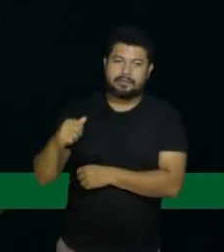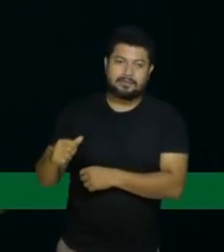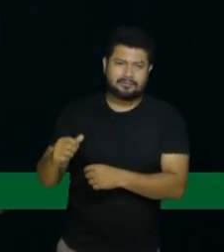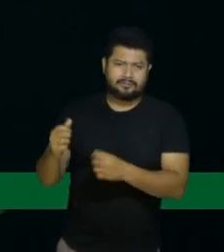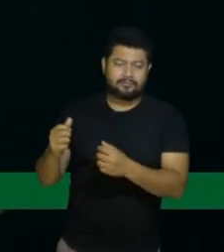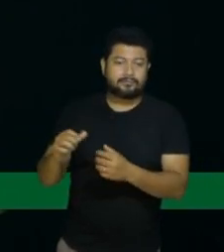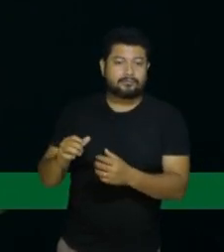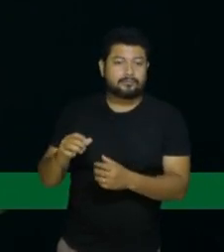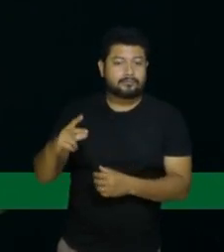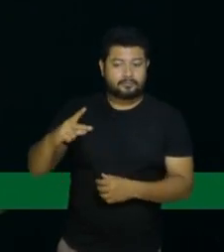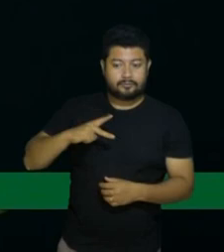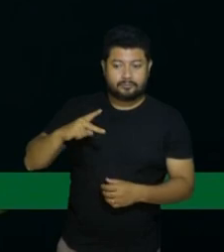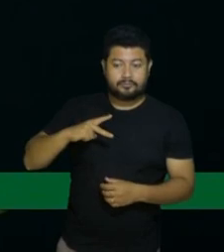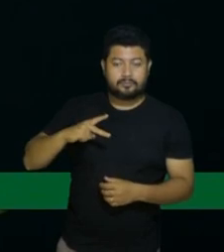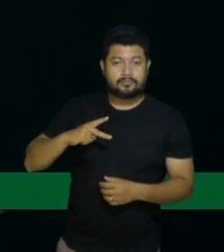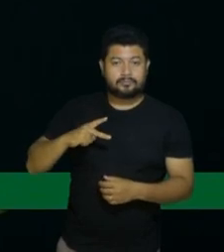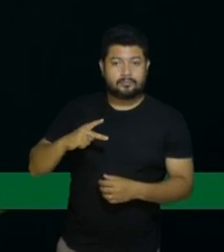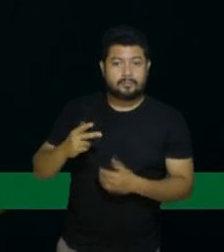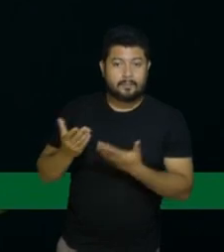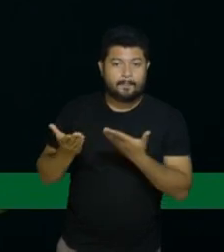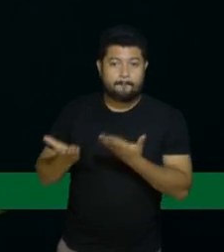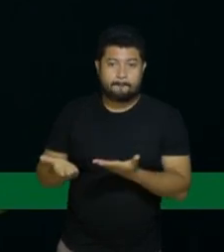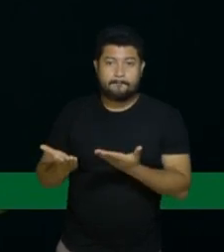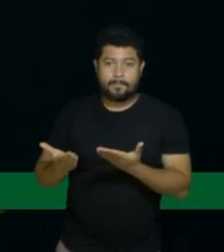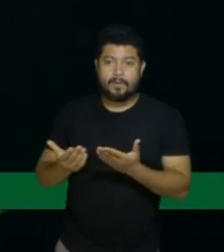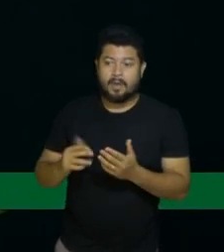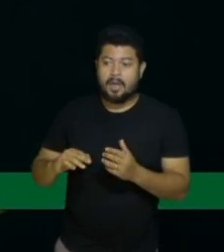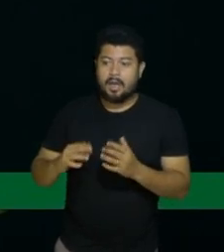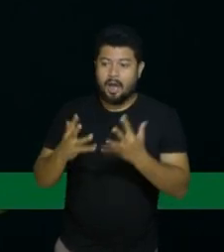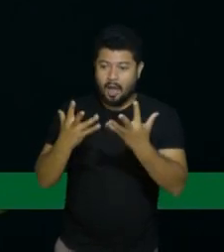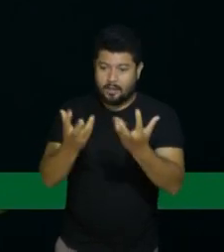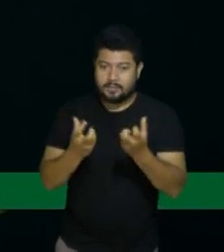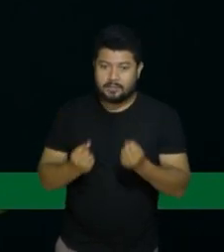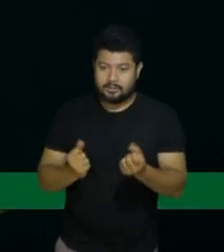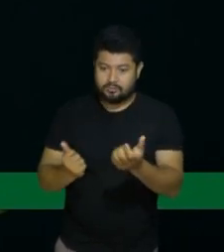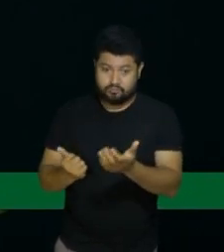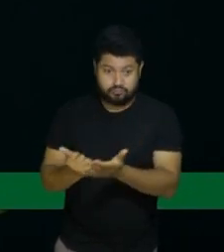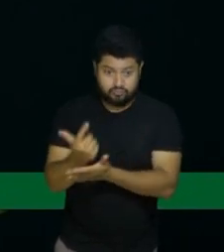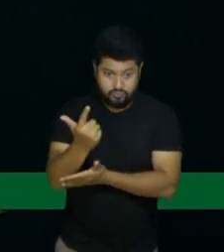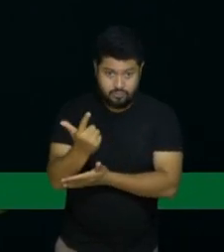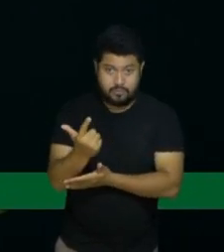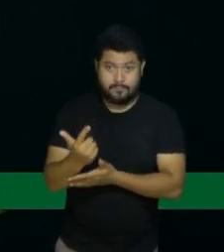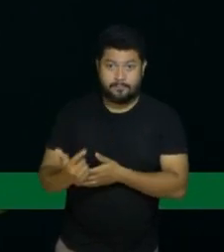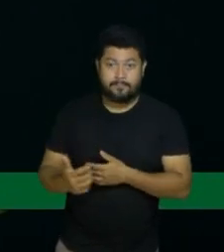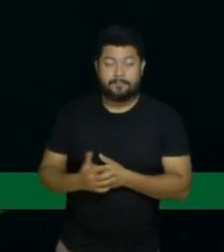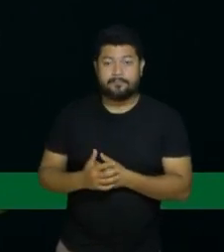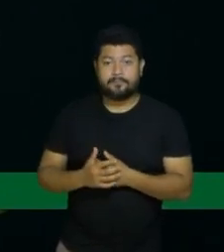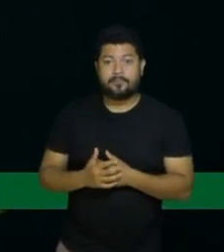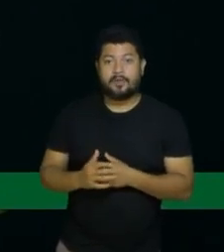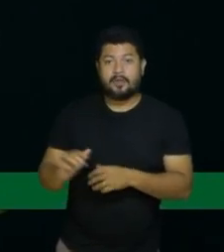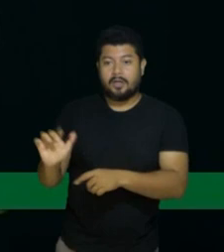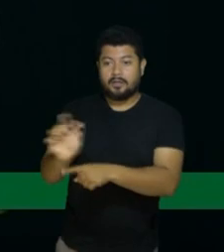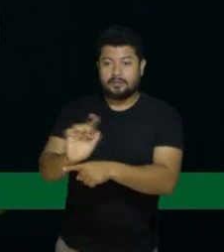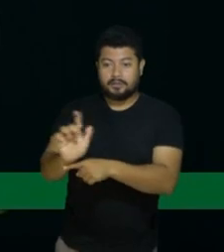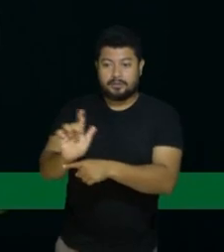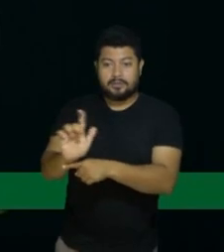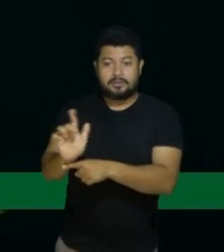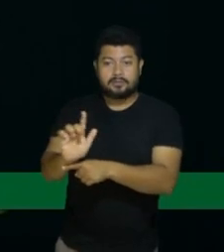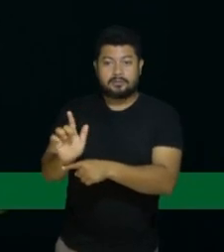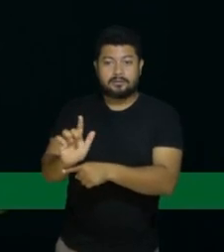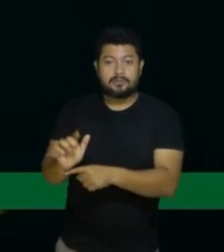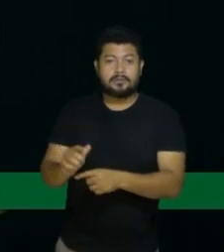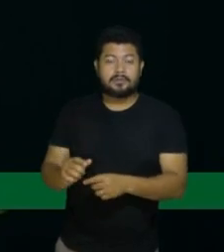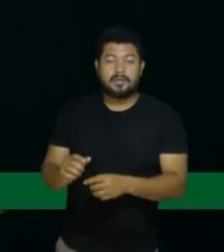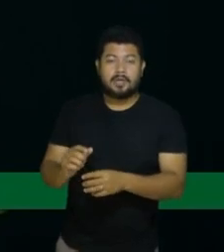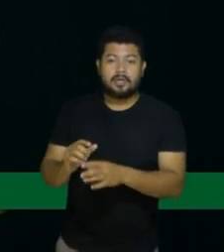social e assumiu a gestão do Hospital Santa Isabel atualmente são 17 casas